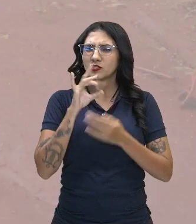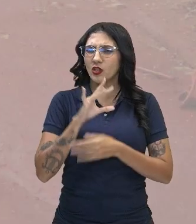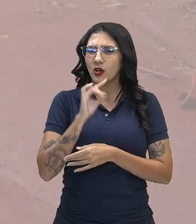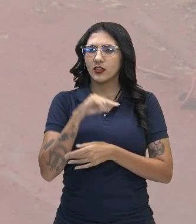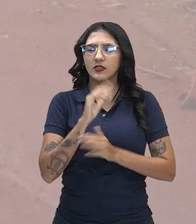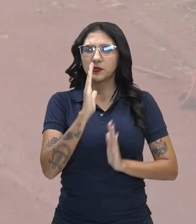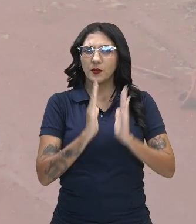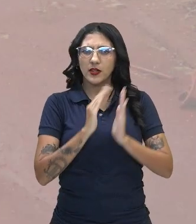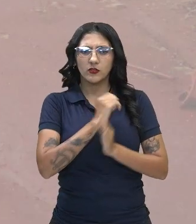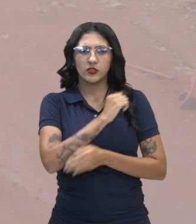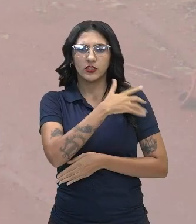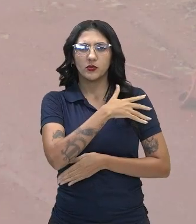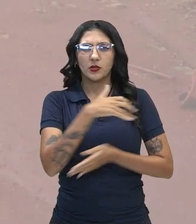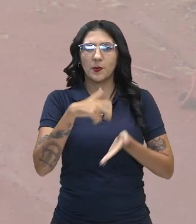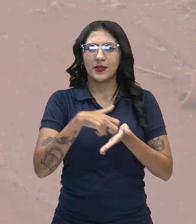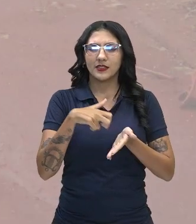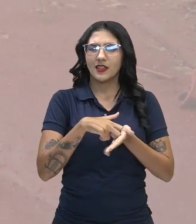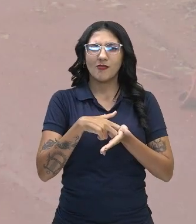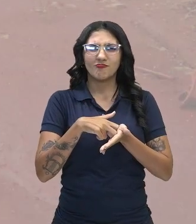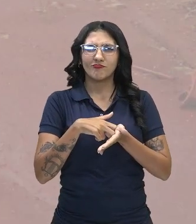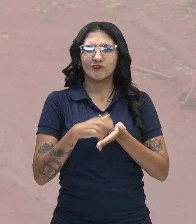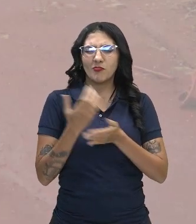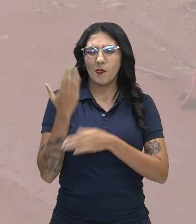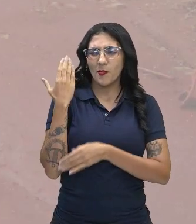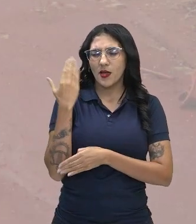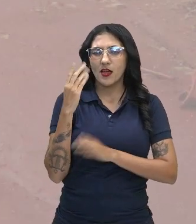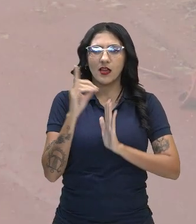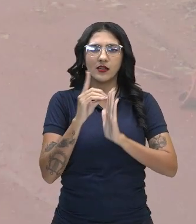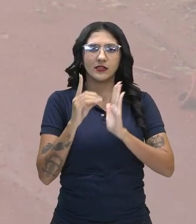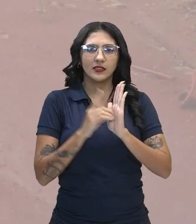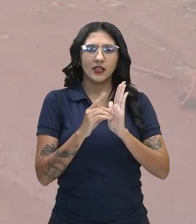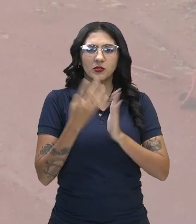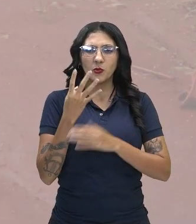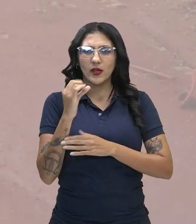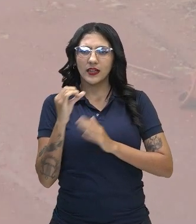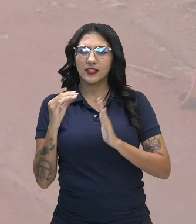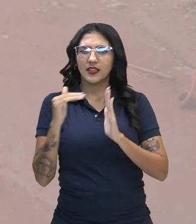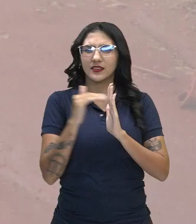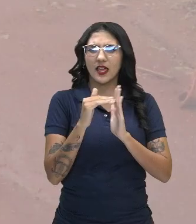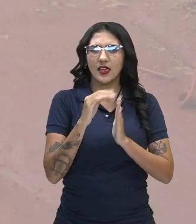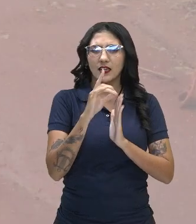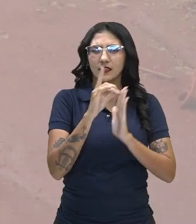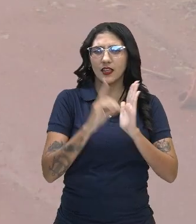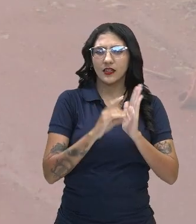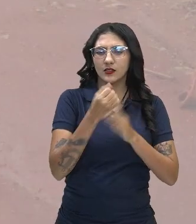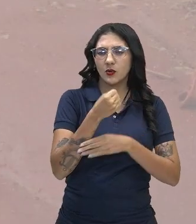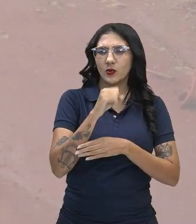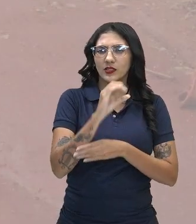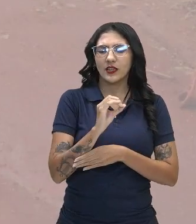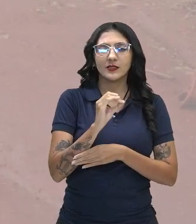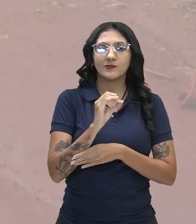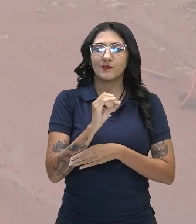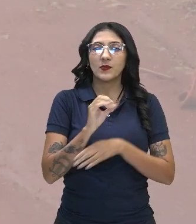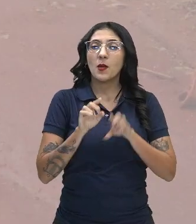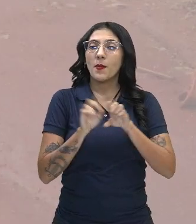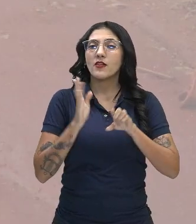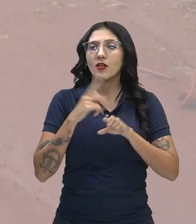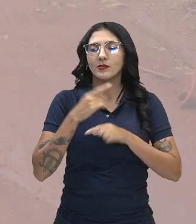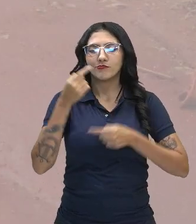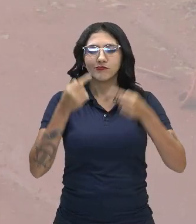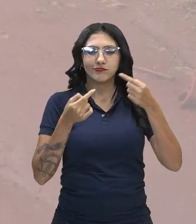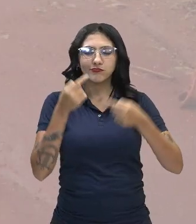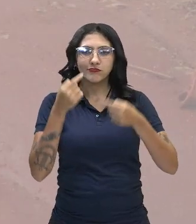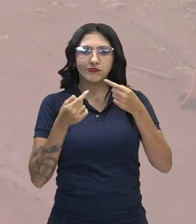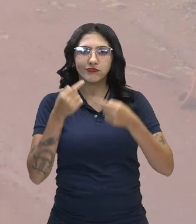da ditadura militar, ali da década de 60 até a década de 80, mas já é uma discussão que vinha